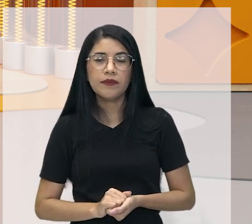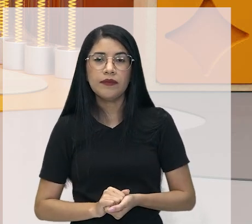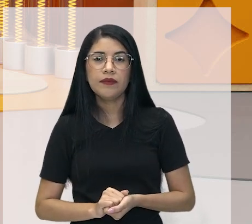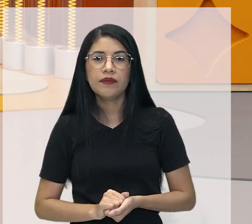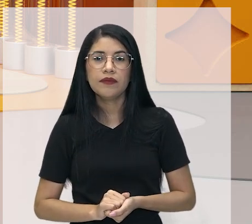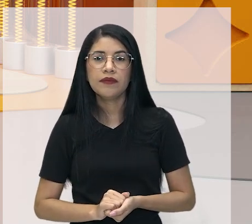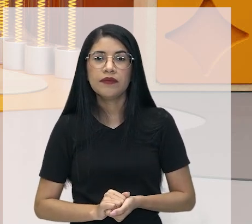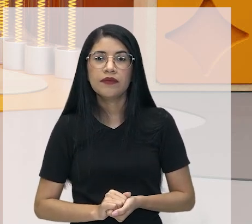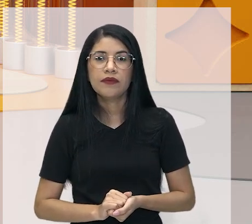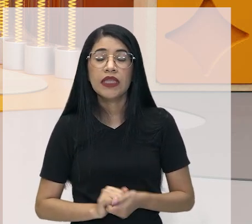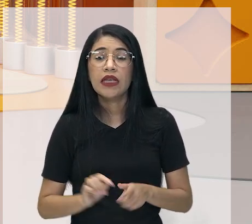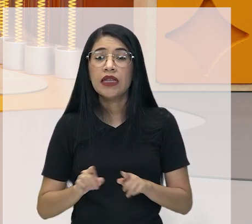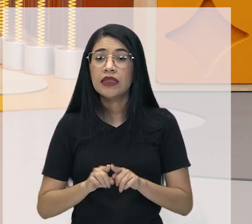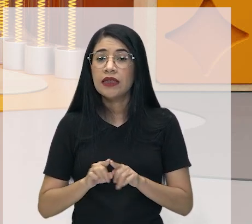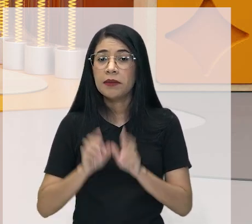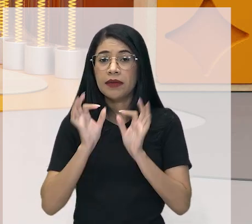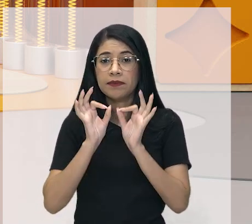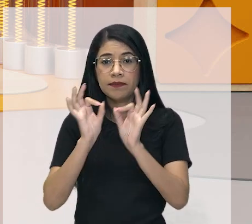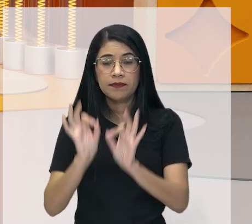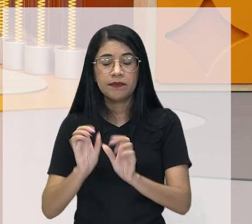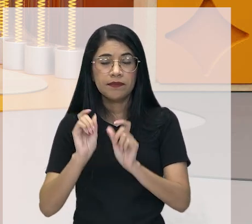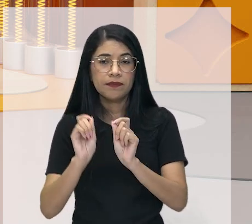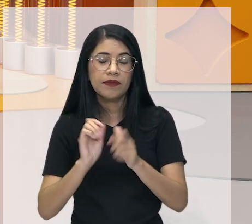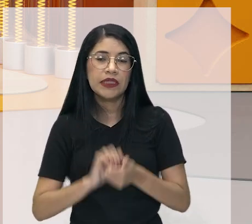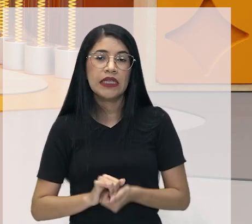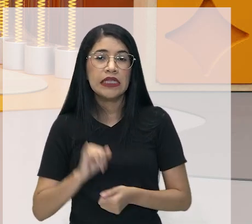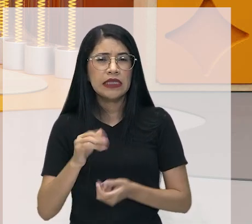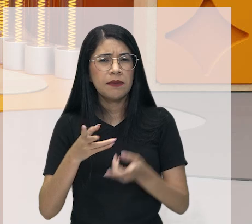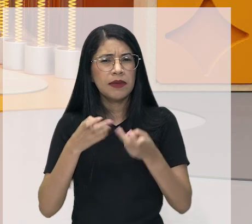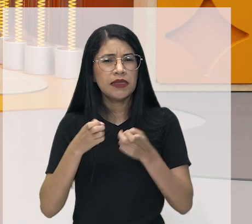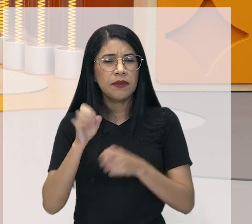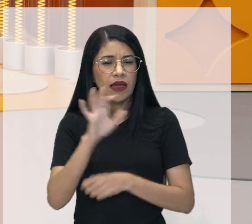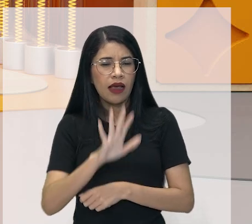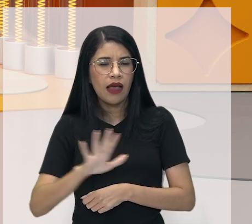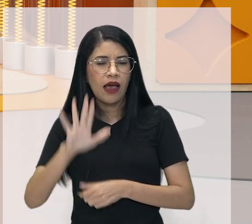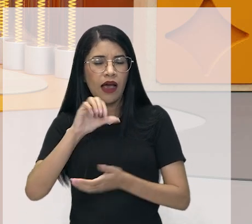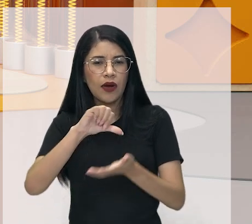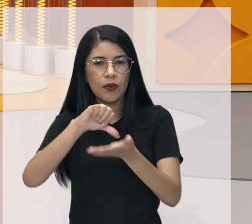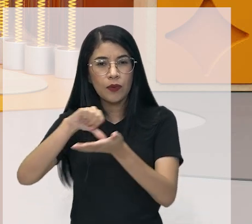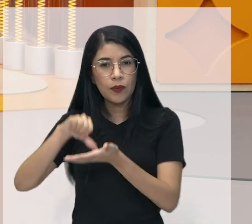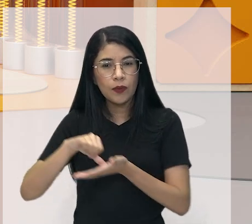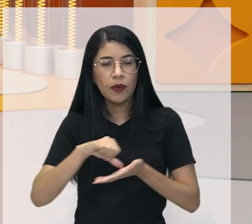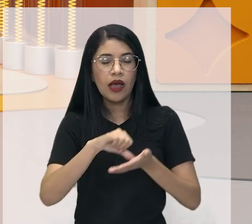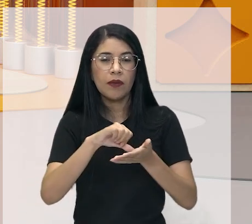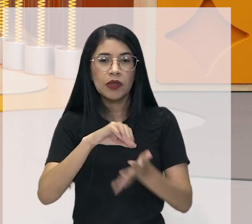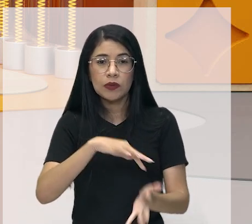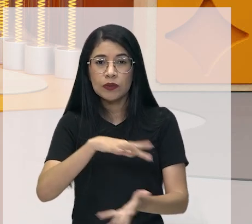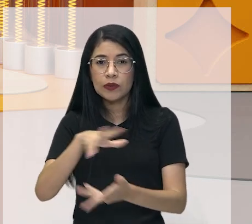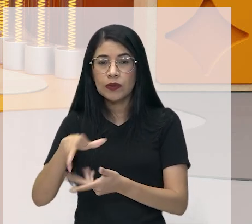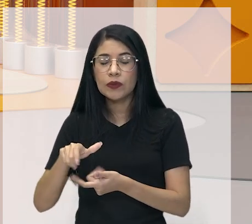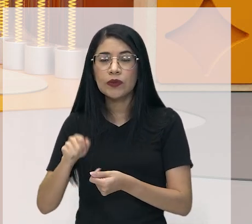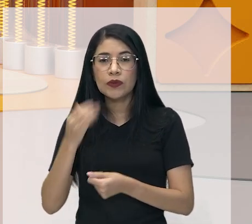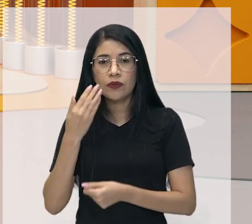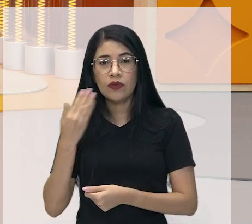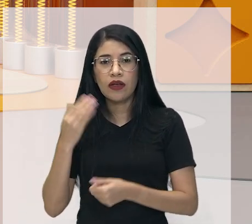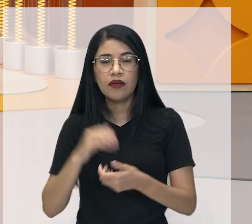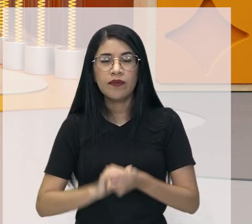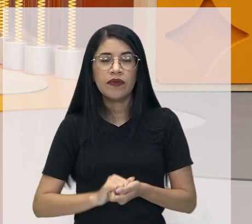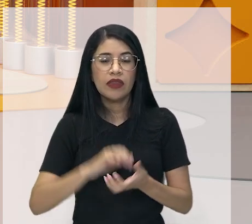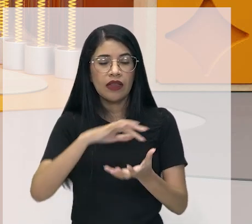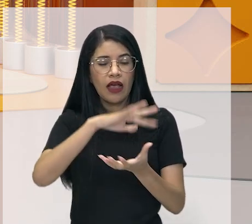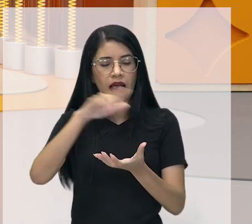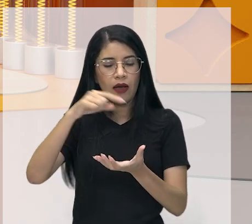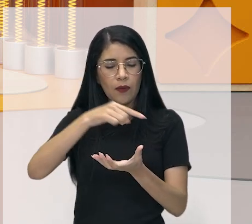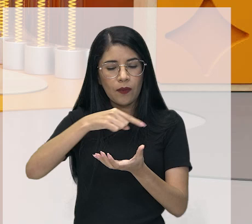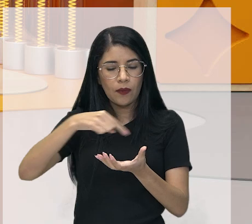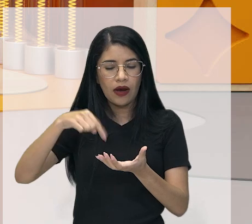interessante sobre a PEC é que se você olhar para o mapa mundi, traçar lá o meridiano de Greenwich na